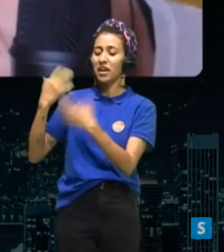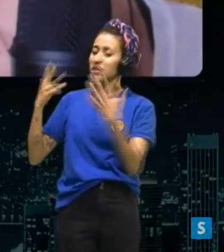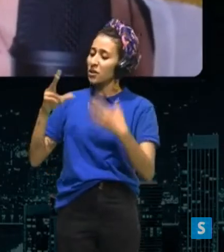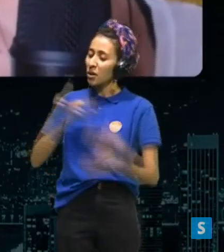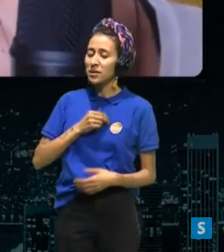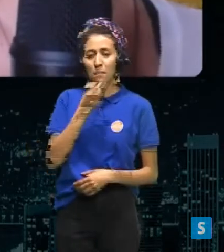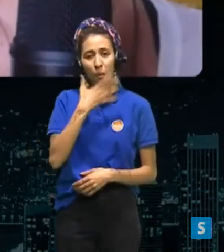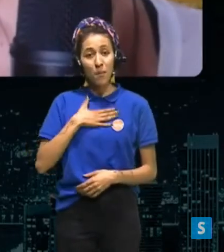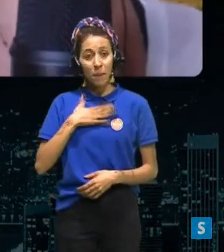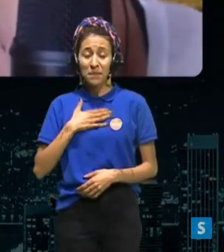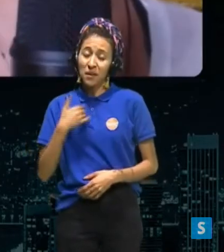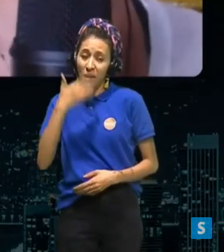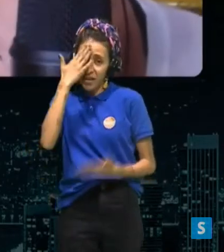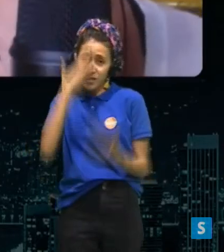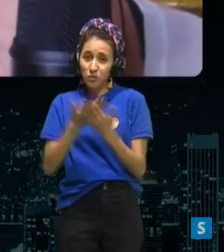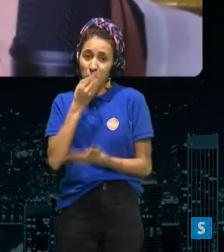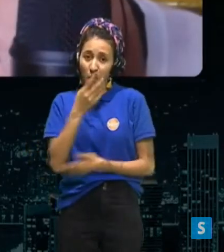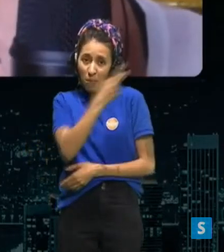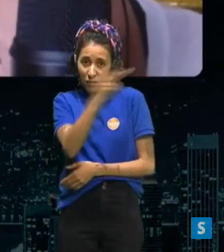mundo vai se beneficiar